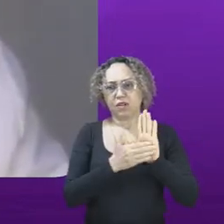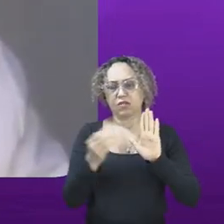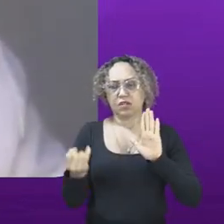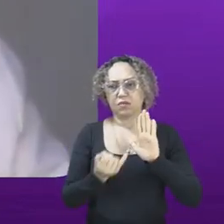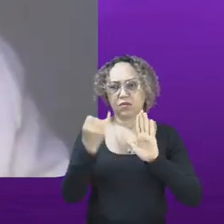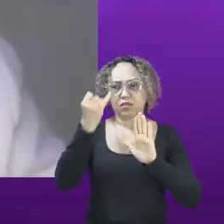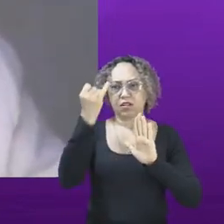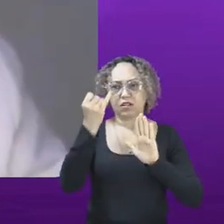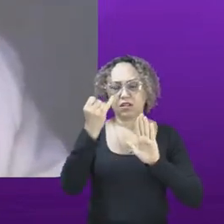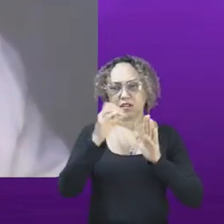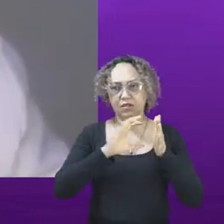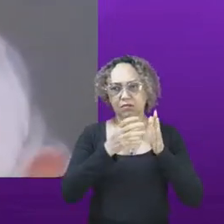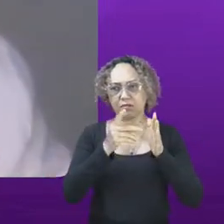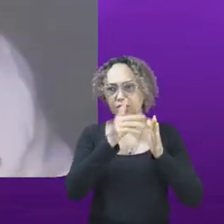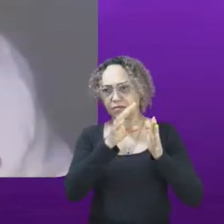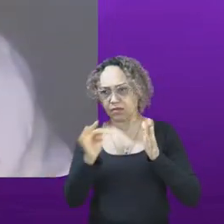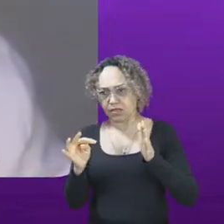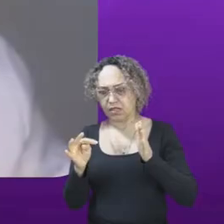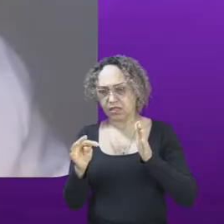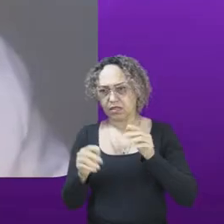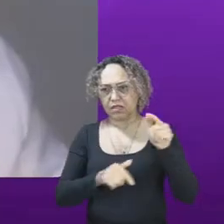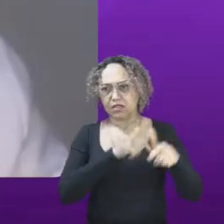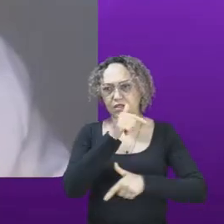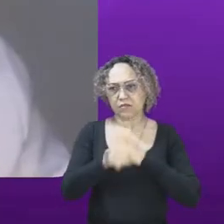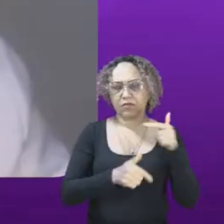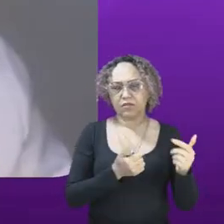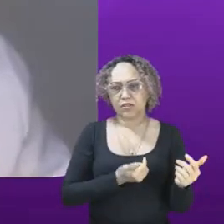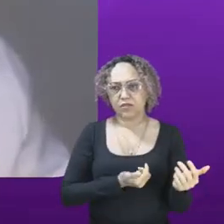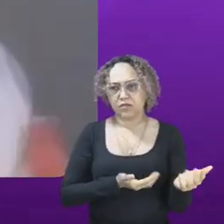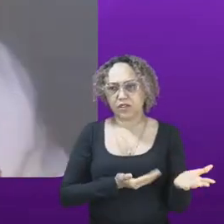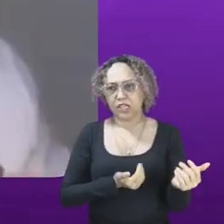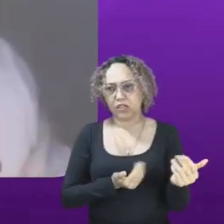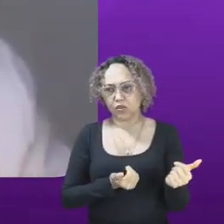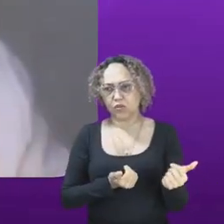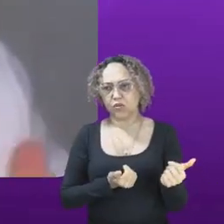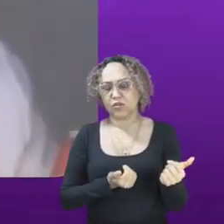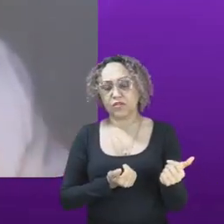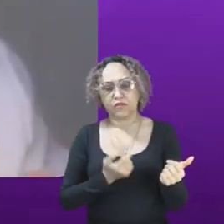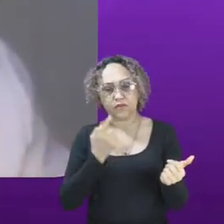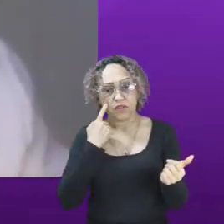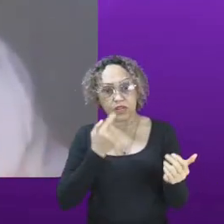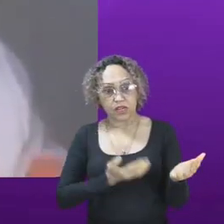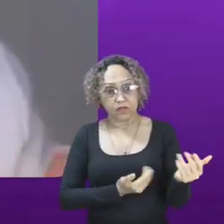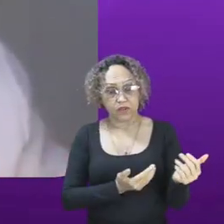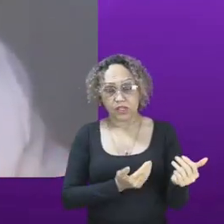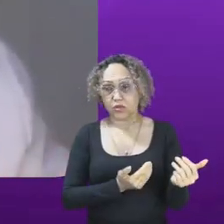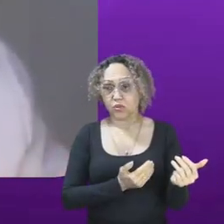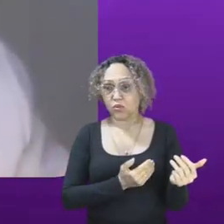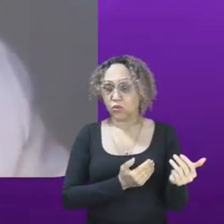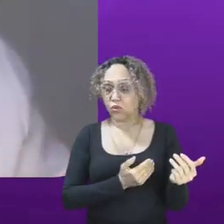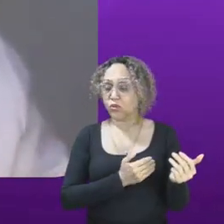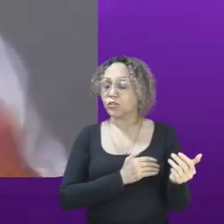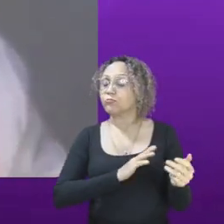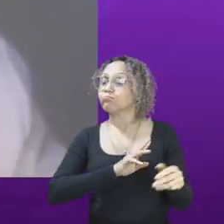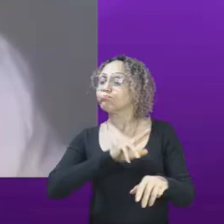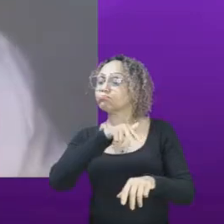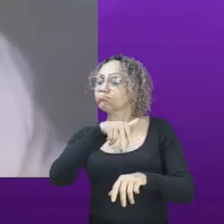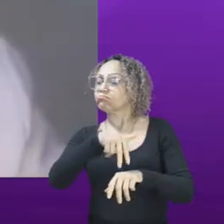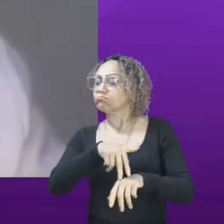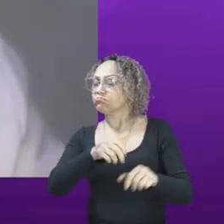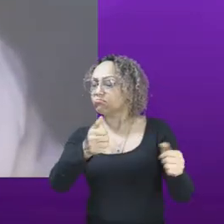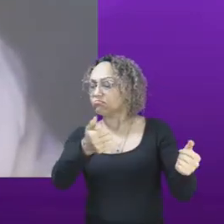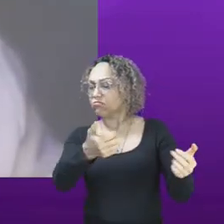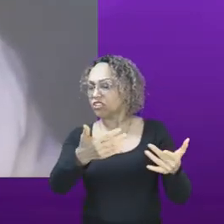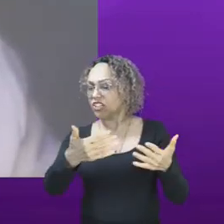juventude, né? E aí a gente vê a juventude chegando, né, se apropriando, a juventude negra, e aí é